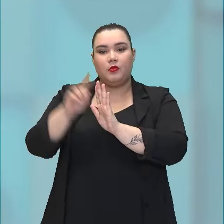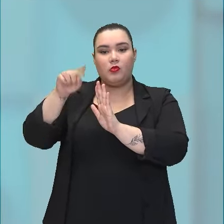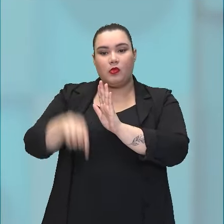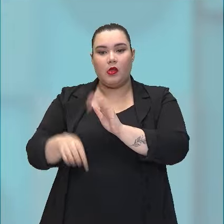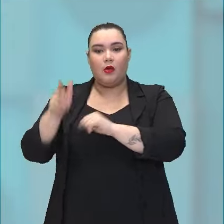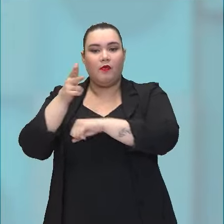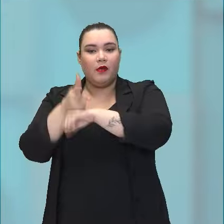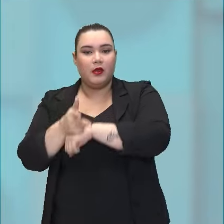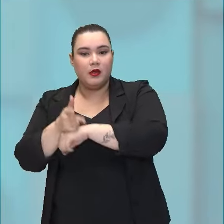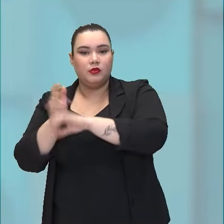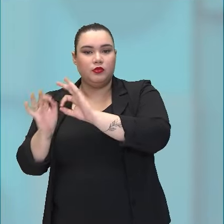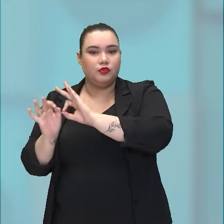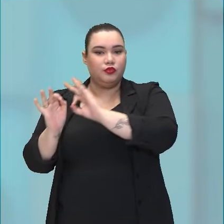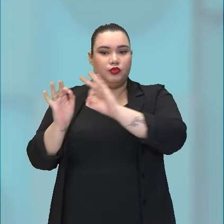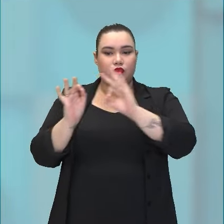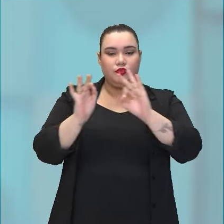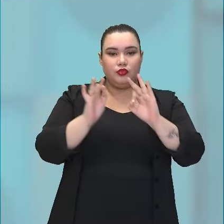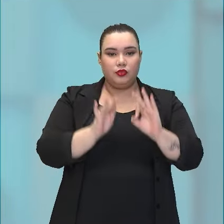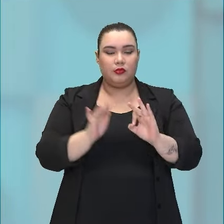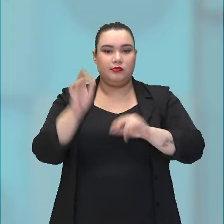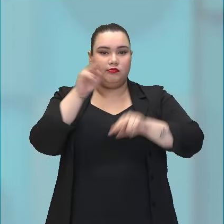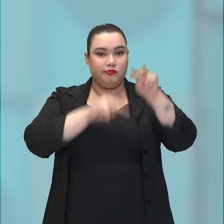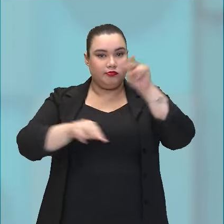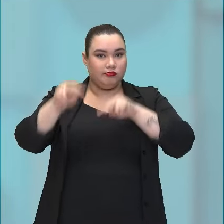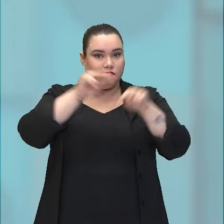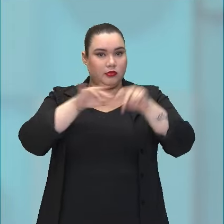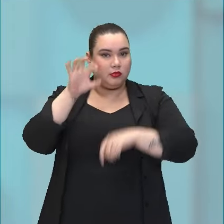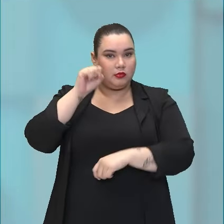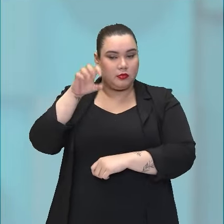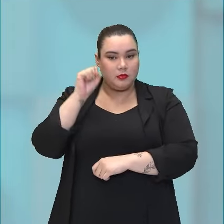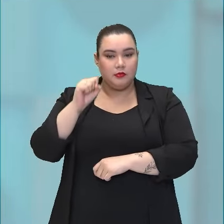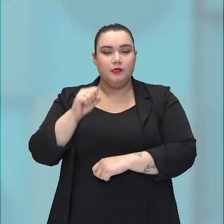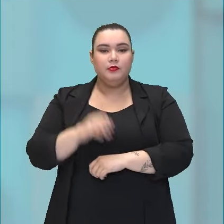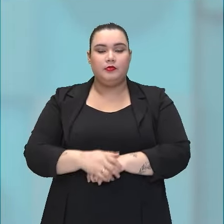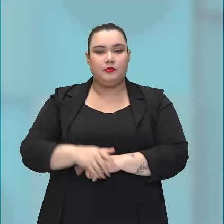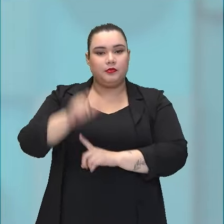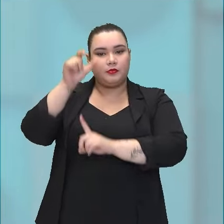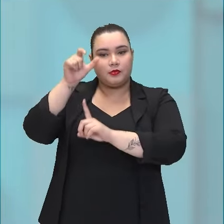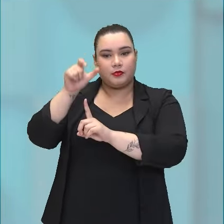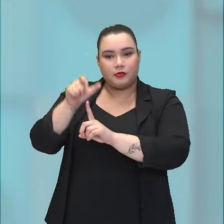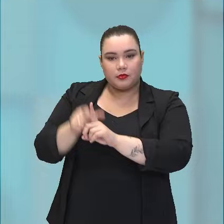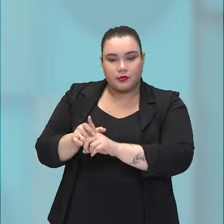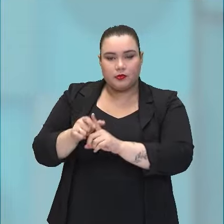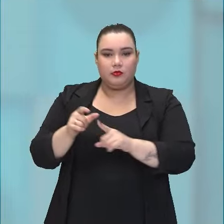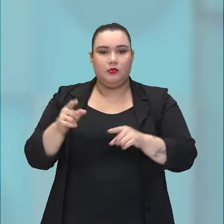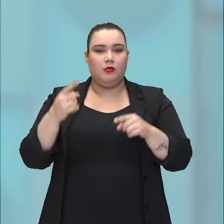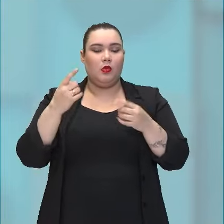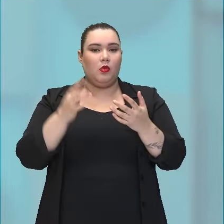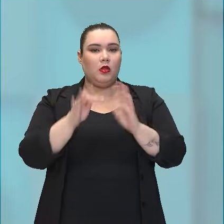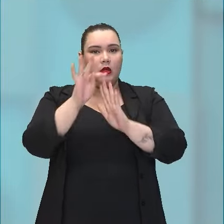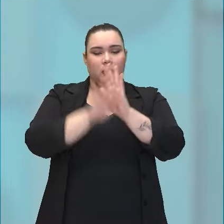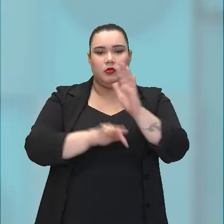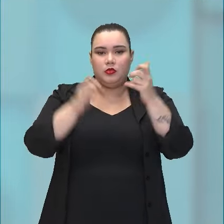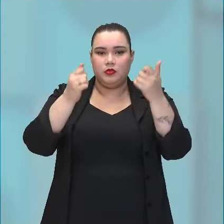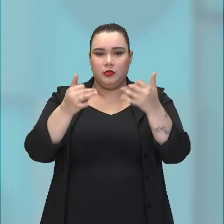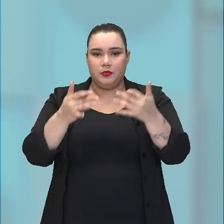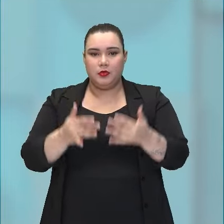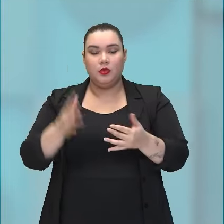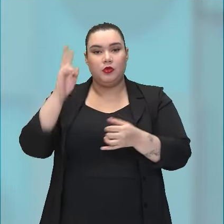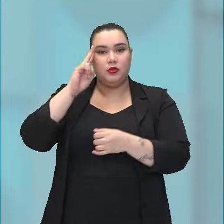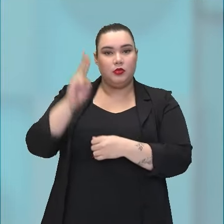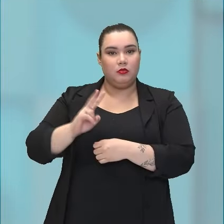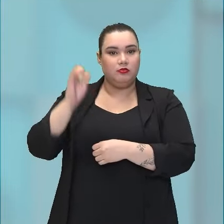uma narrativa audiovisual, então preste atenção nos personagens, no que o texto traz, nas histórias que são